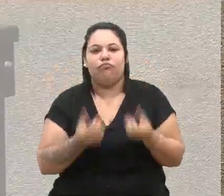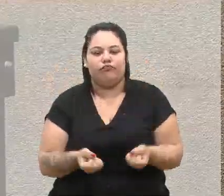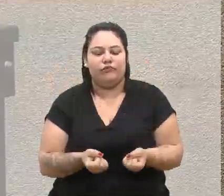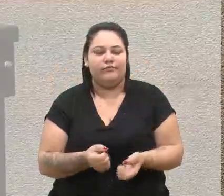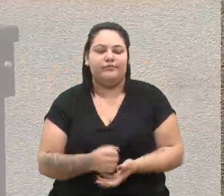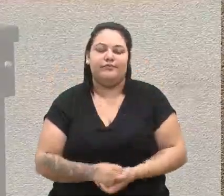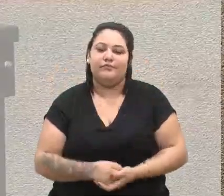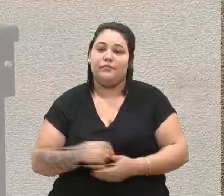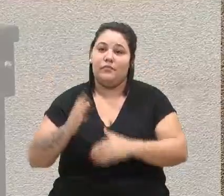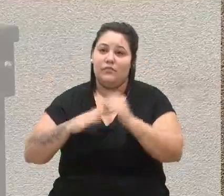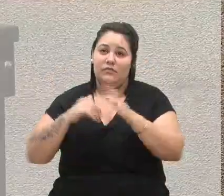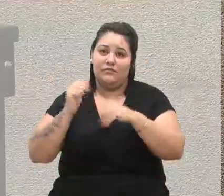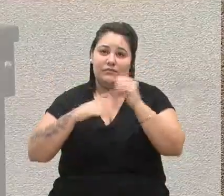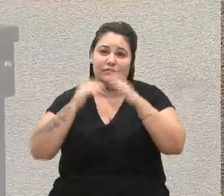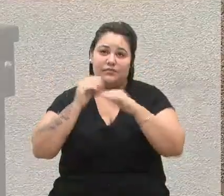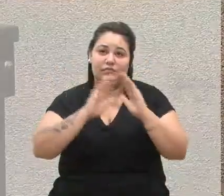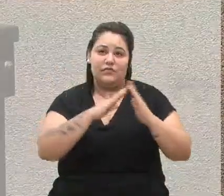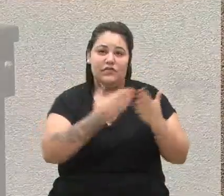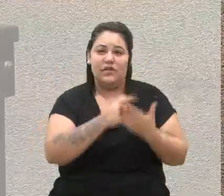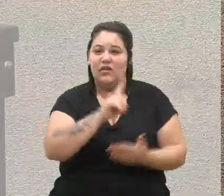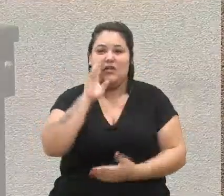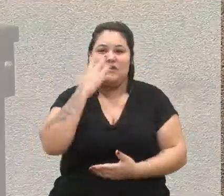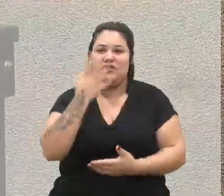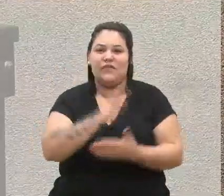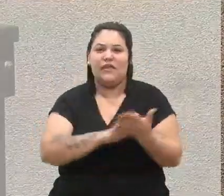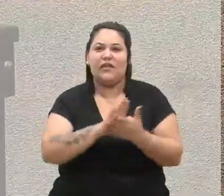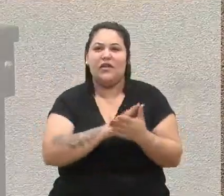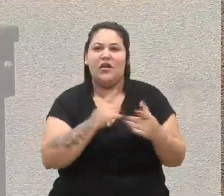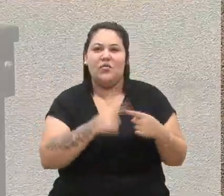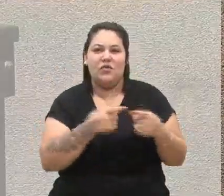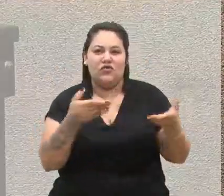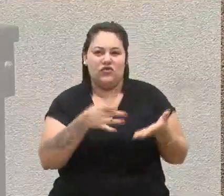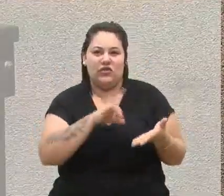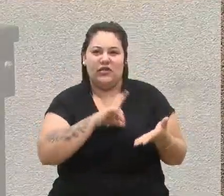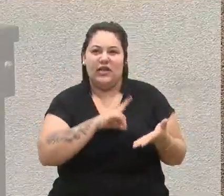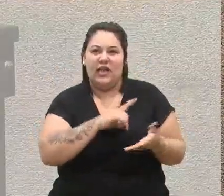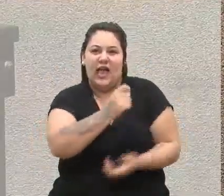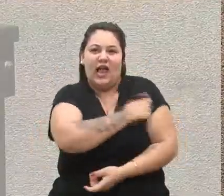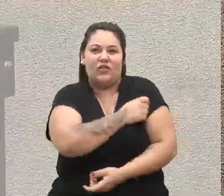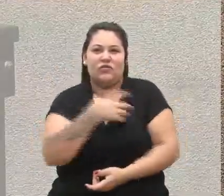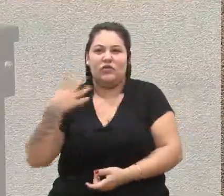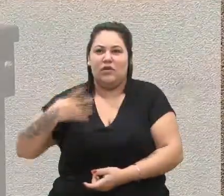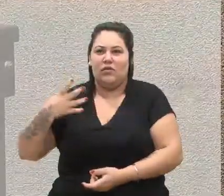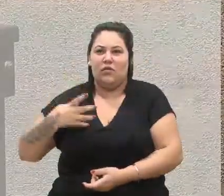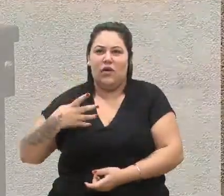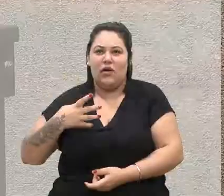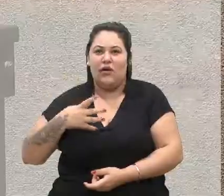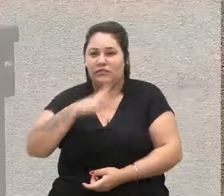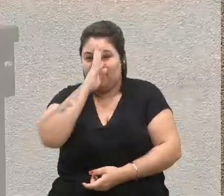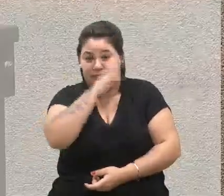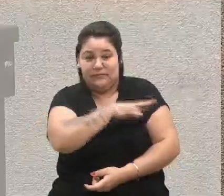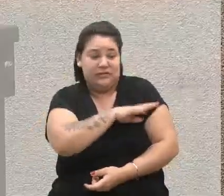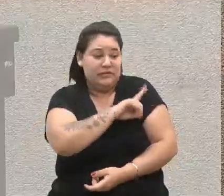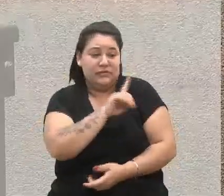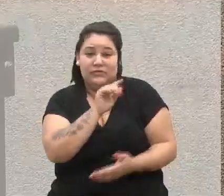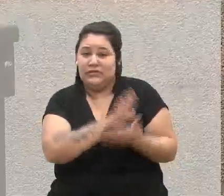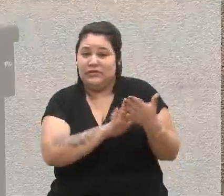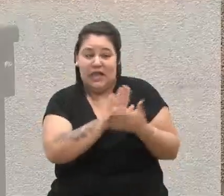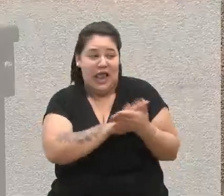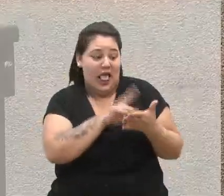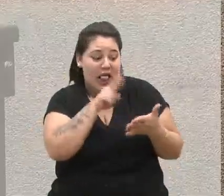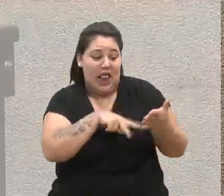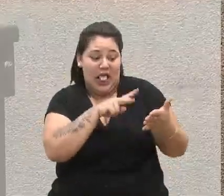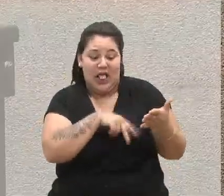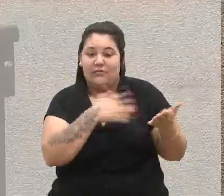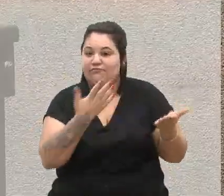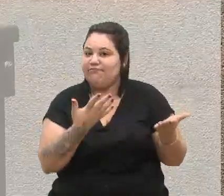escola, vereador Rafael, não resolve nada. Porque hoje nós temos um aluno na 4ª série que não sabe ler e escrever. Nós temos que botar rigidez nas